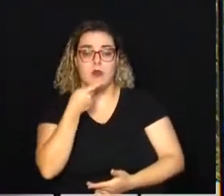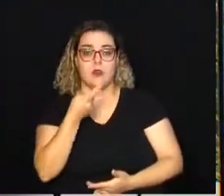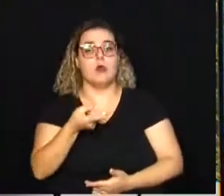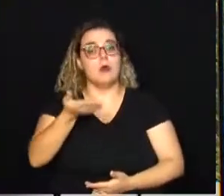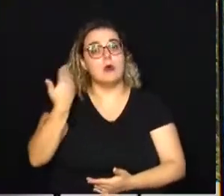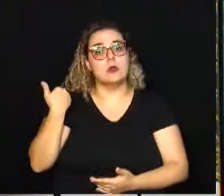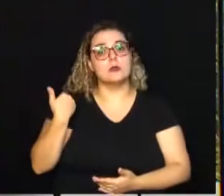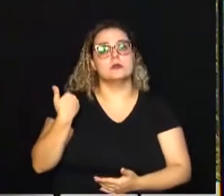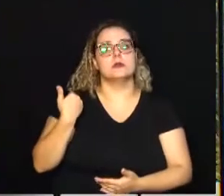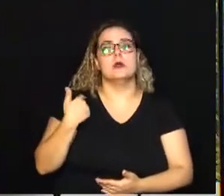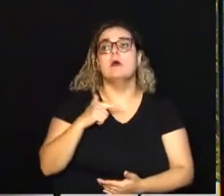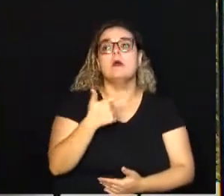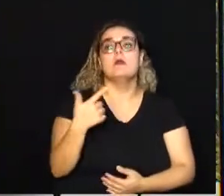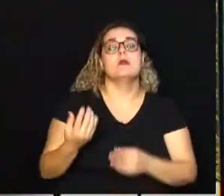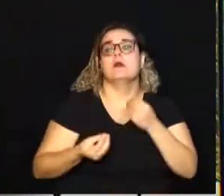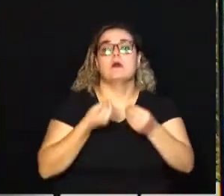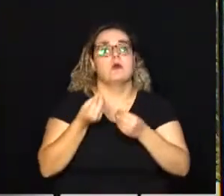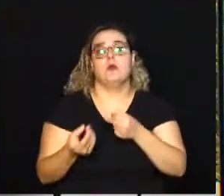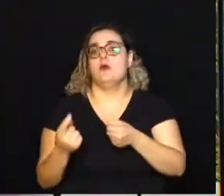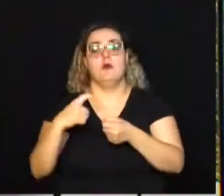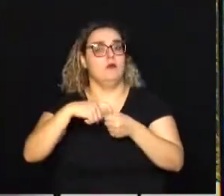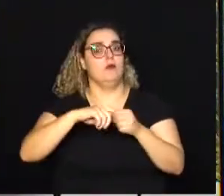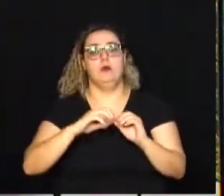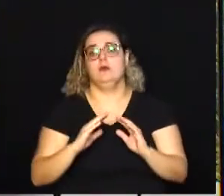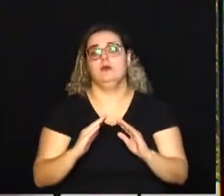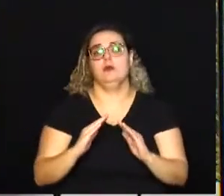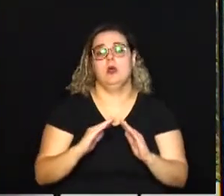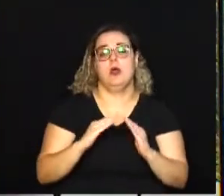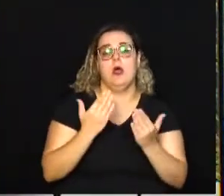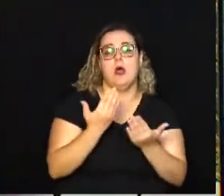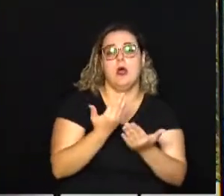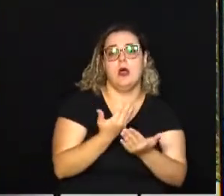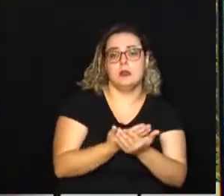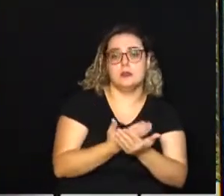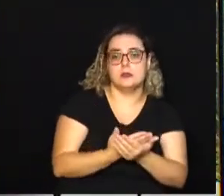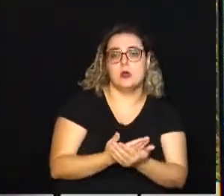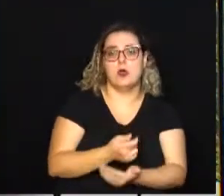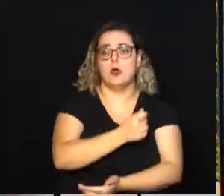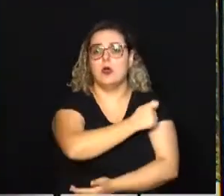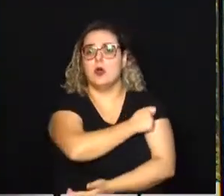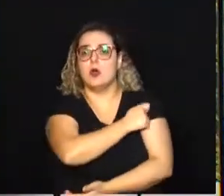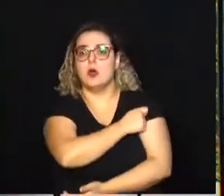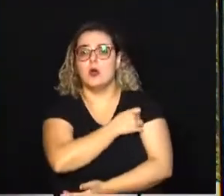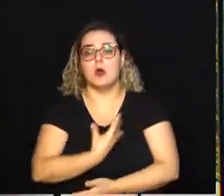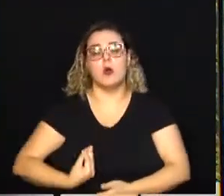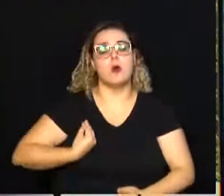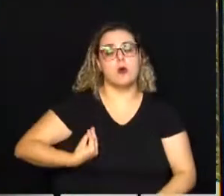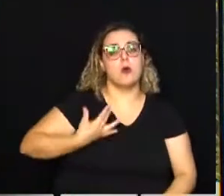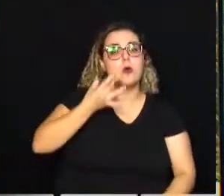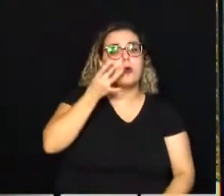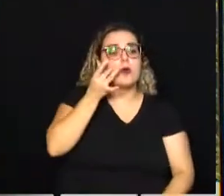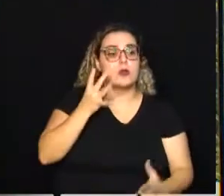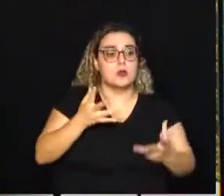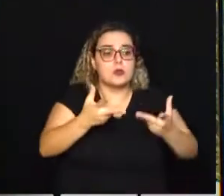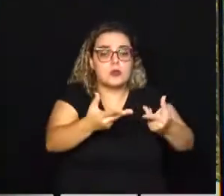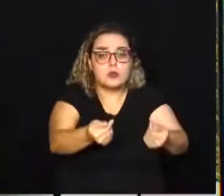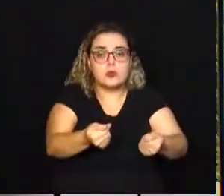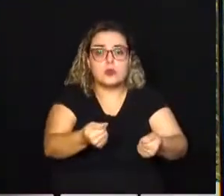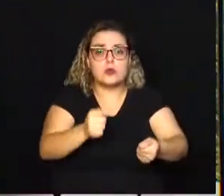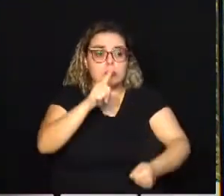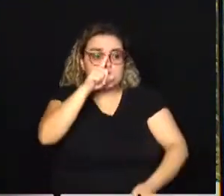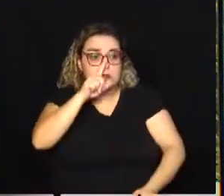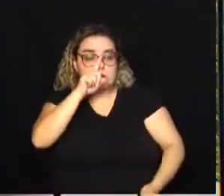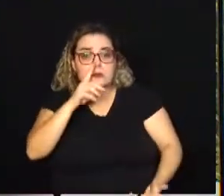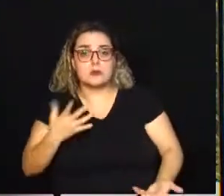tem como a gente retomar as aulas presenciais, colocar a comunidade escolar em risco. Veja, o Brasil, com